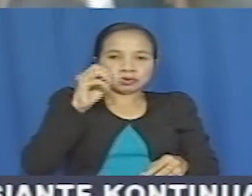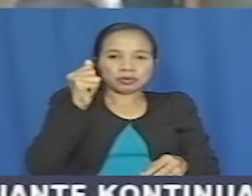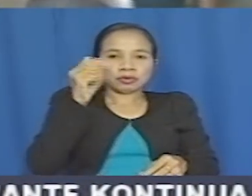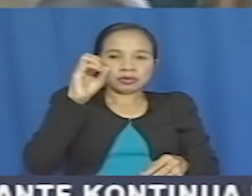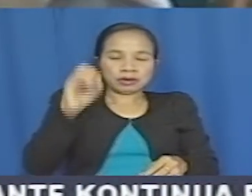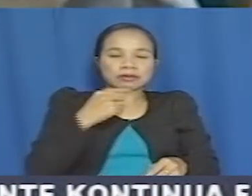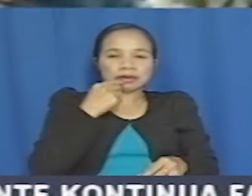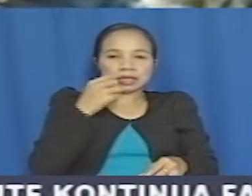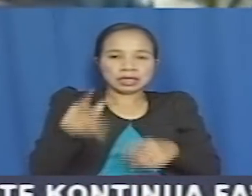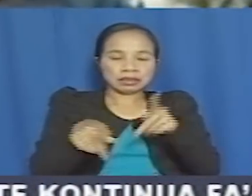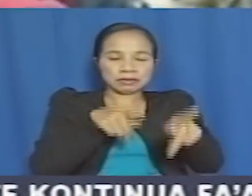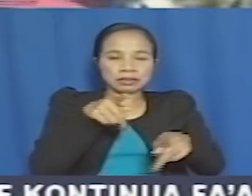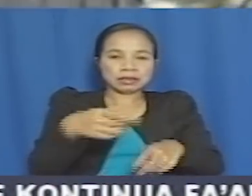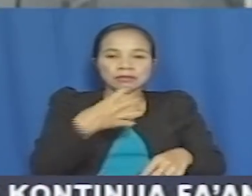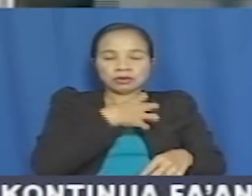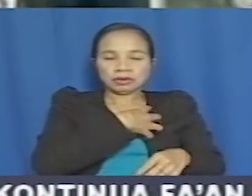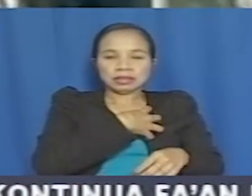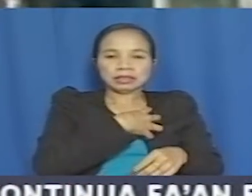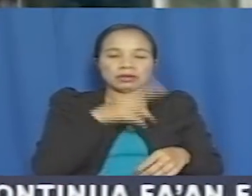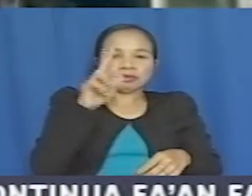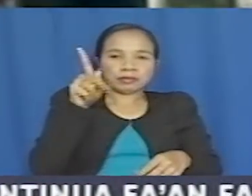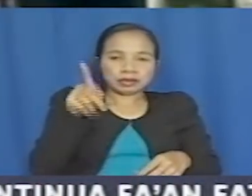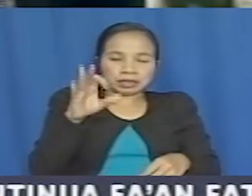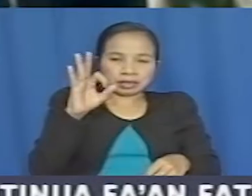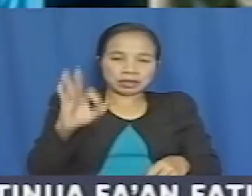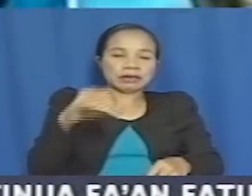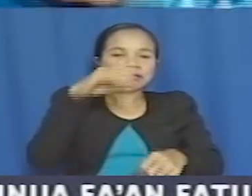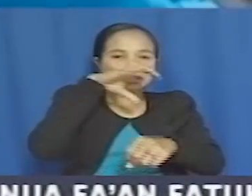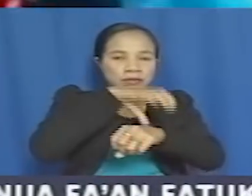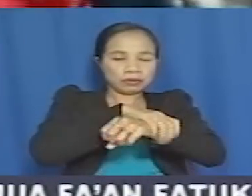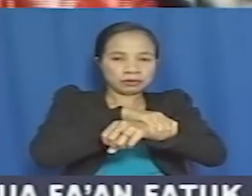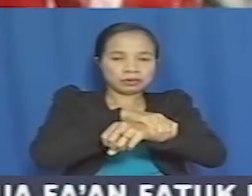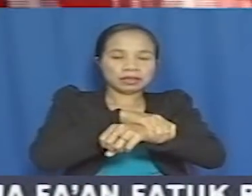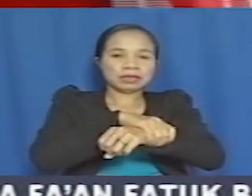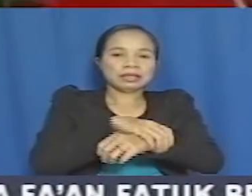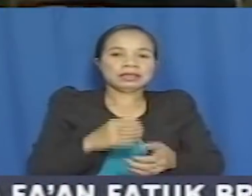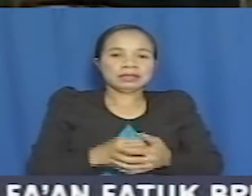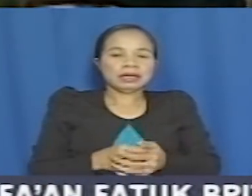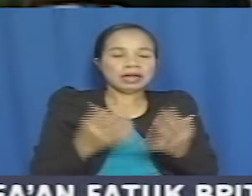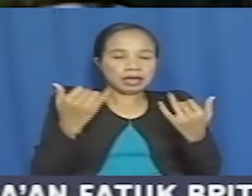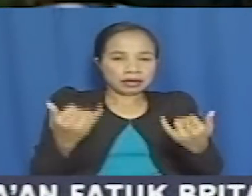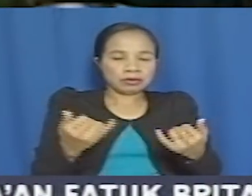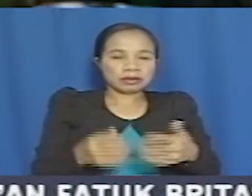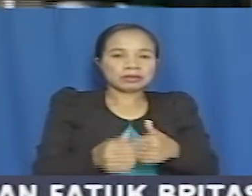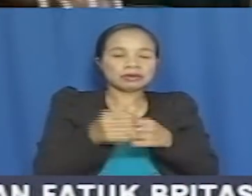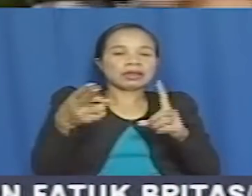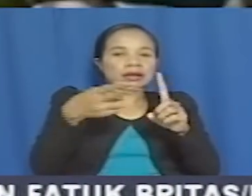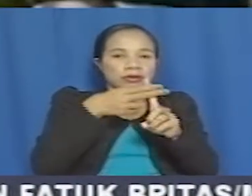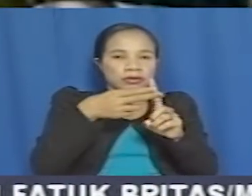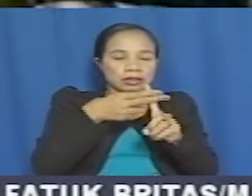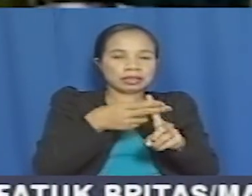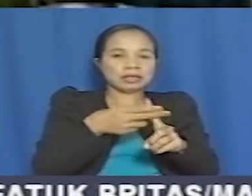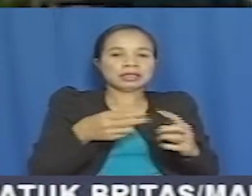Ateten, cidadão Sira nebe polícia unidade de patrulhamento fronteira UPF captura daurone cumpre hela carantina